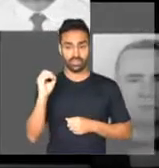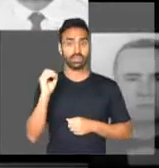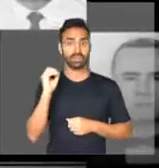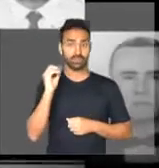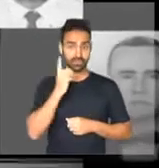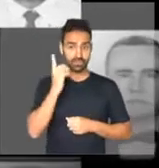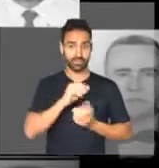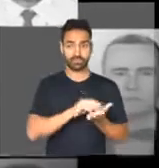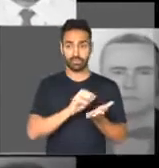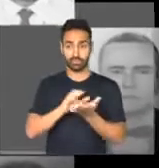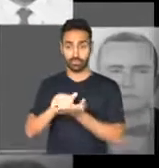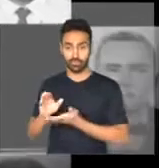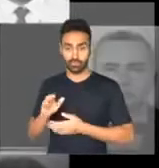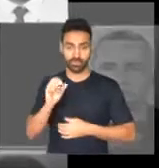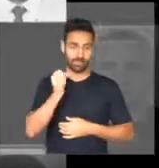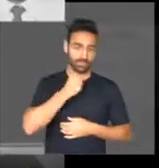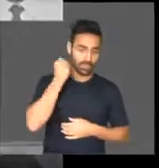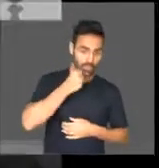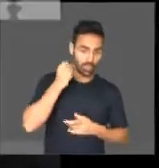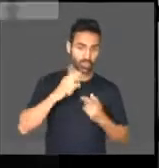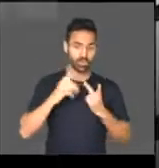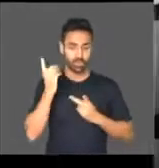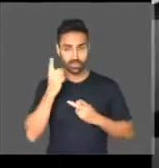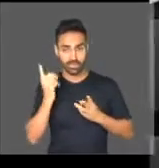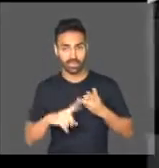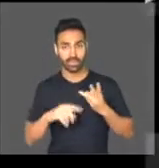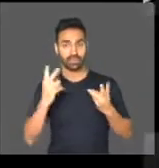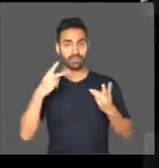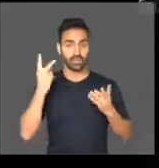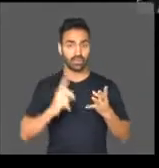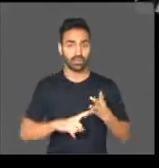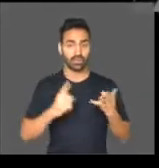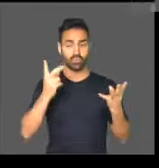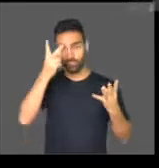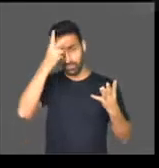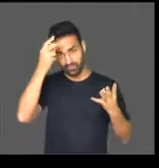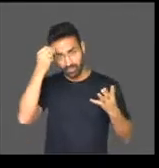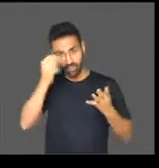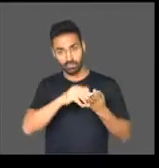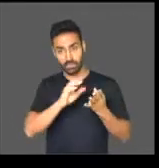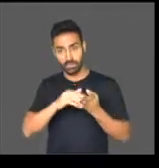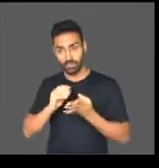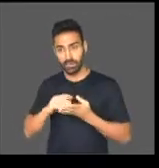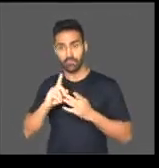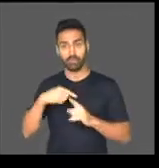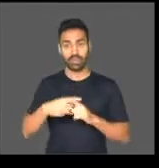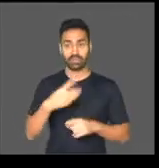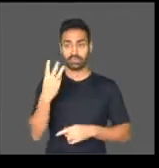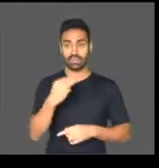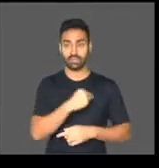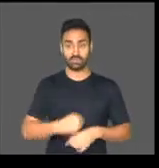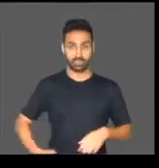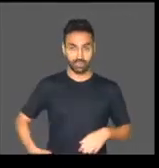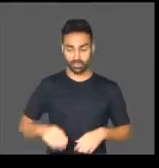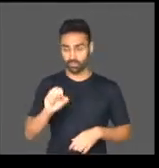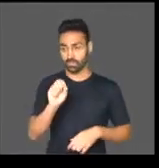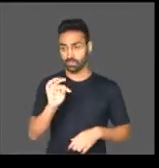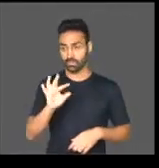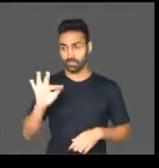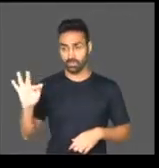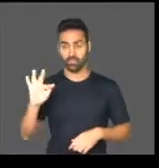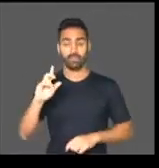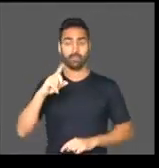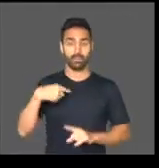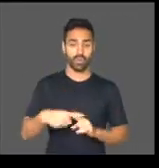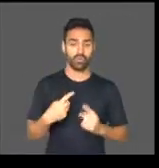foram cassados, entre senadores, deputados, vereadores e prefeitos, além de 3 ministros do Supremo Tribunal Federal